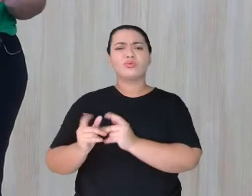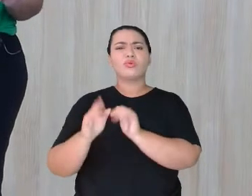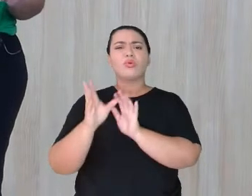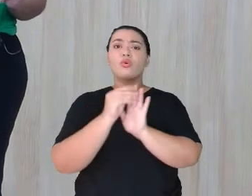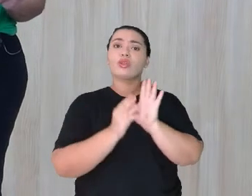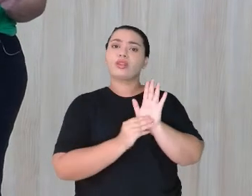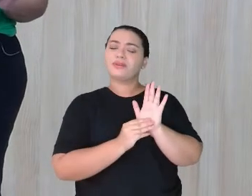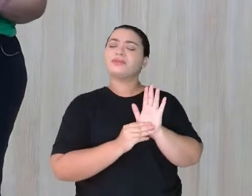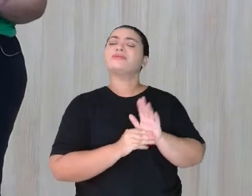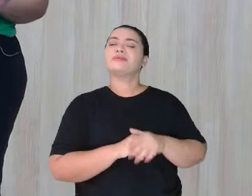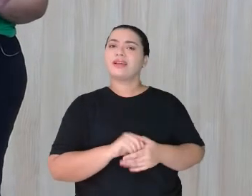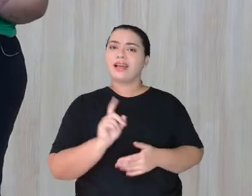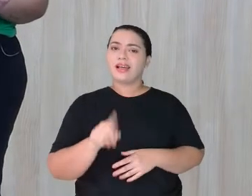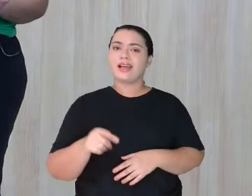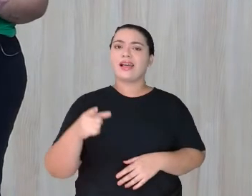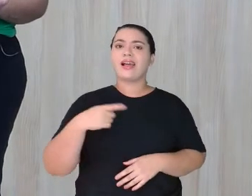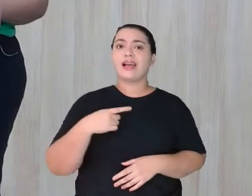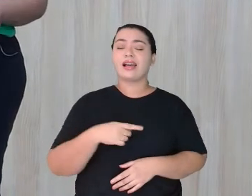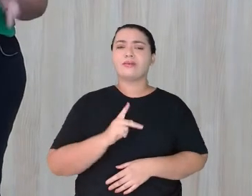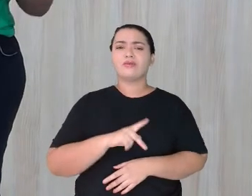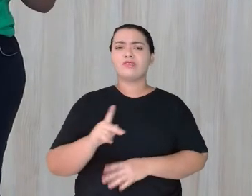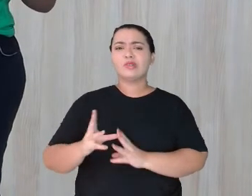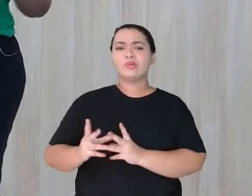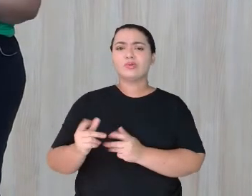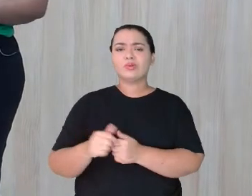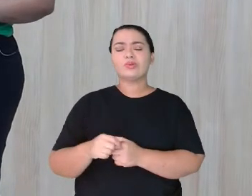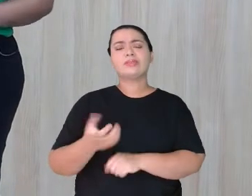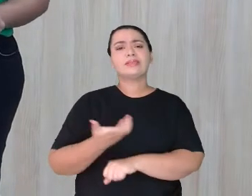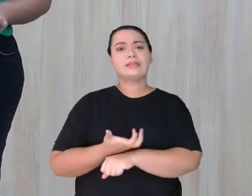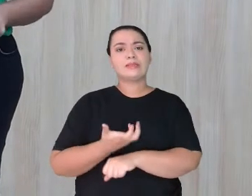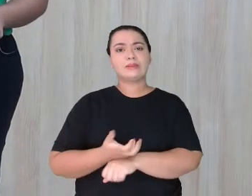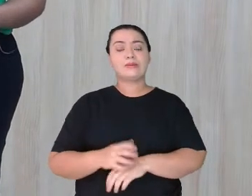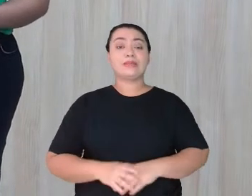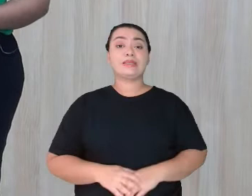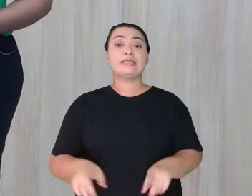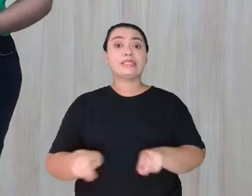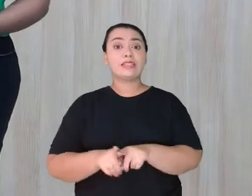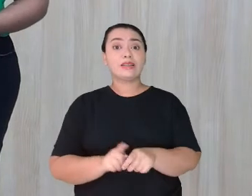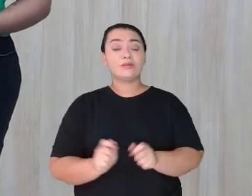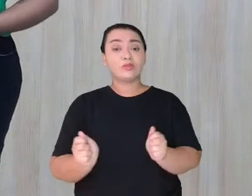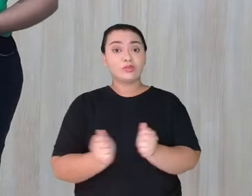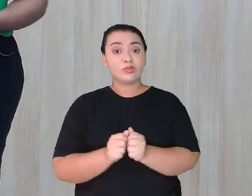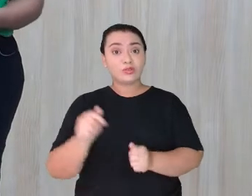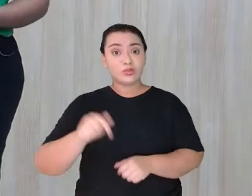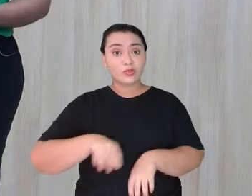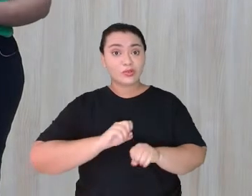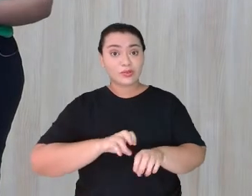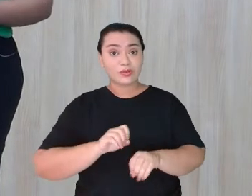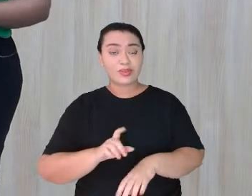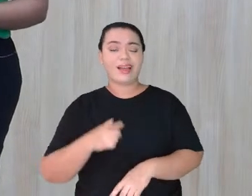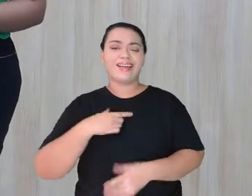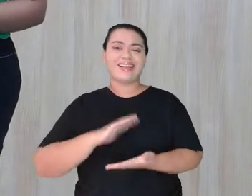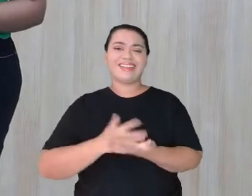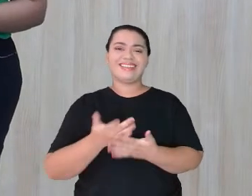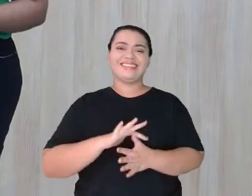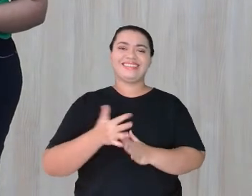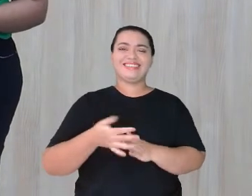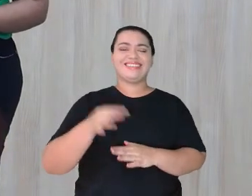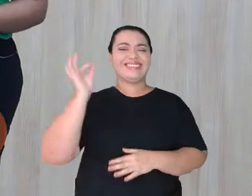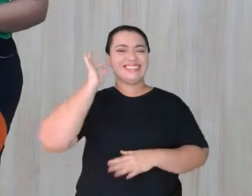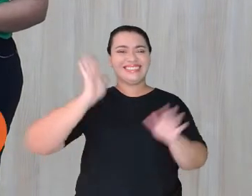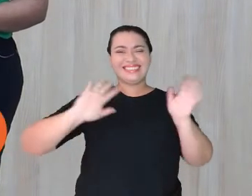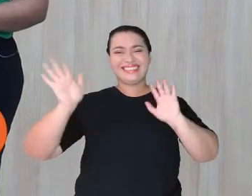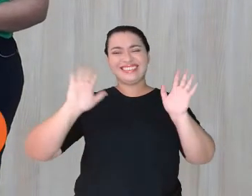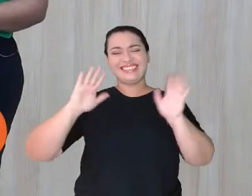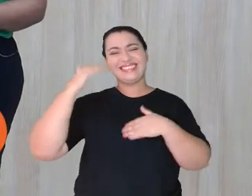de todos os professores aqui da EMAD, tá certo? Me acompanhando na aula de hoje, eu tenho a nossa querida intérprete Gisela. Seja muito